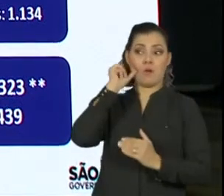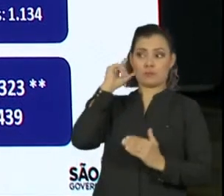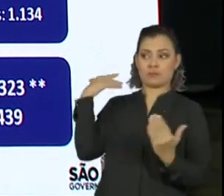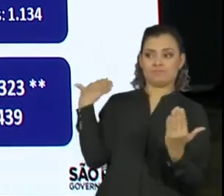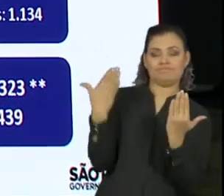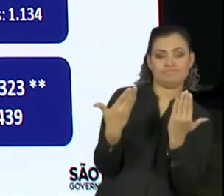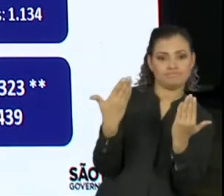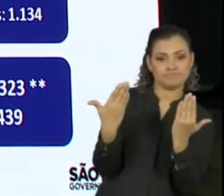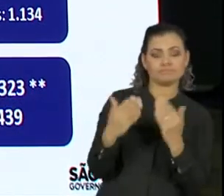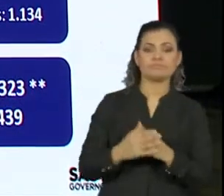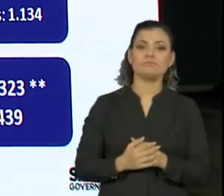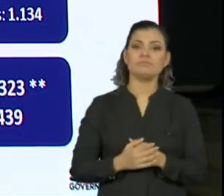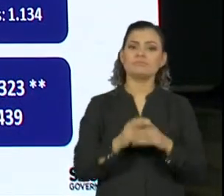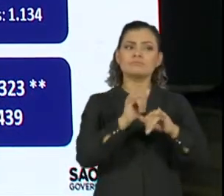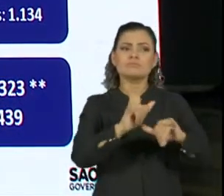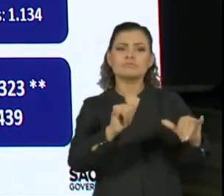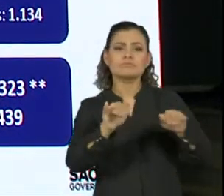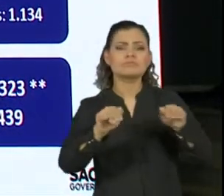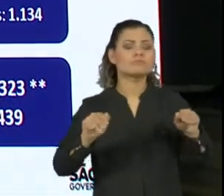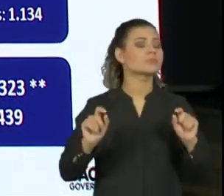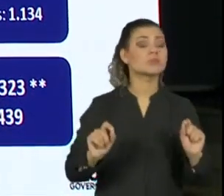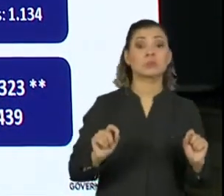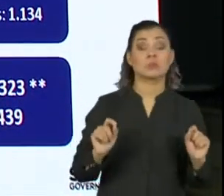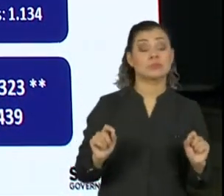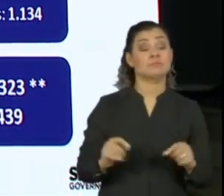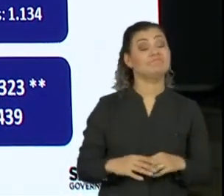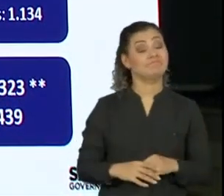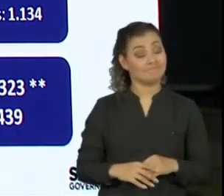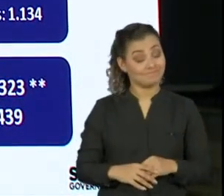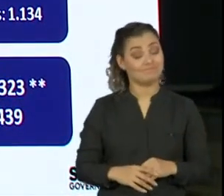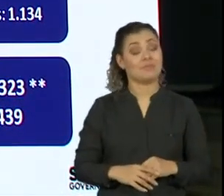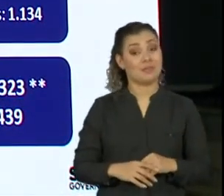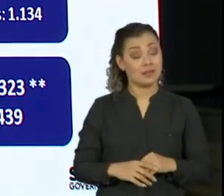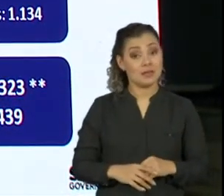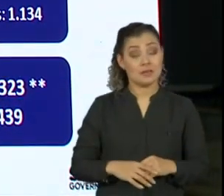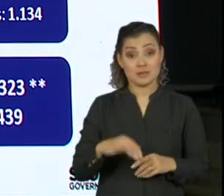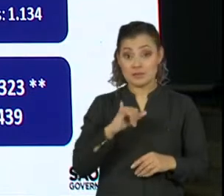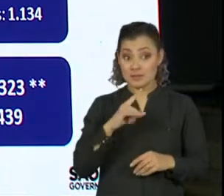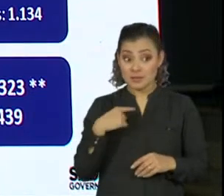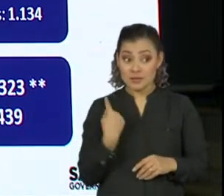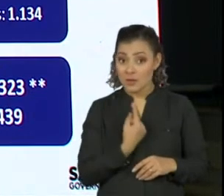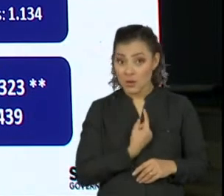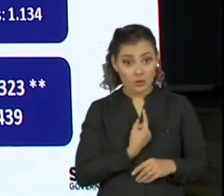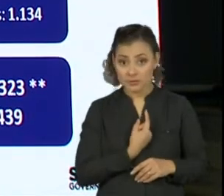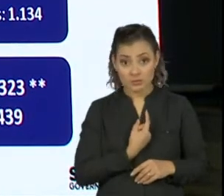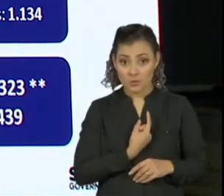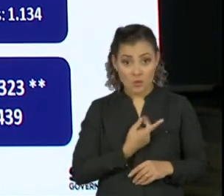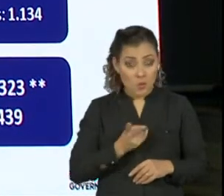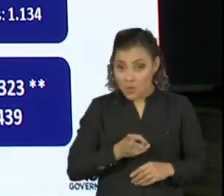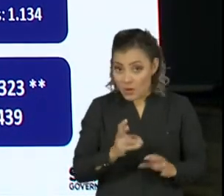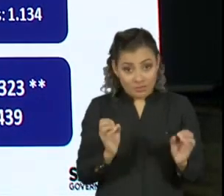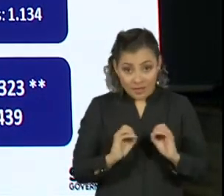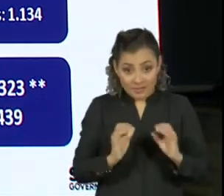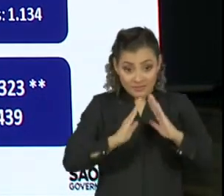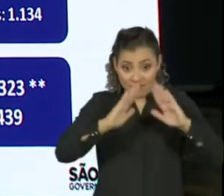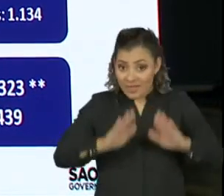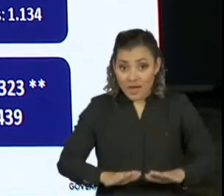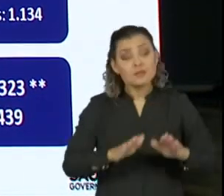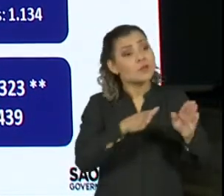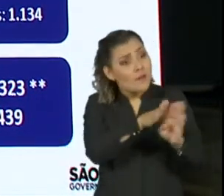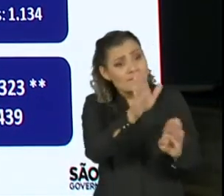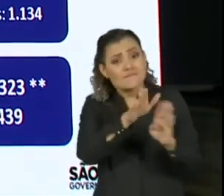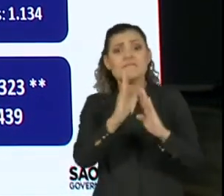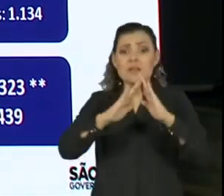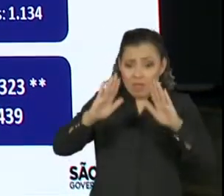Eu queria chamar a atenção aqui que se nós não mantivermos o fique em casa e